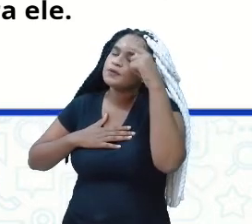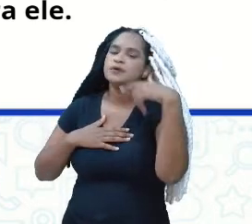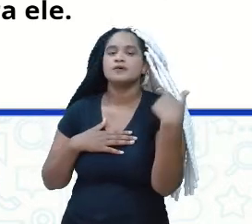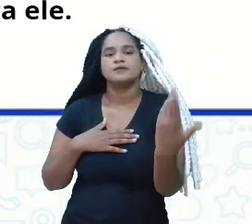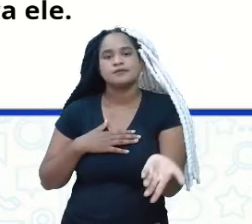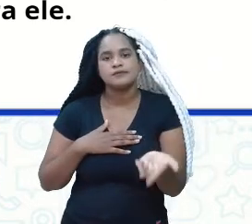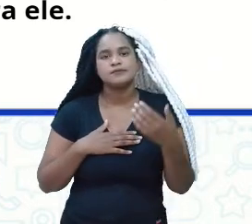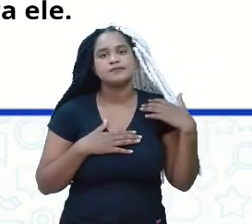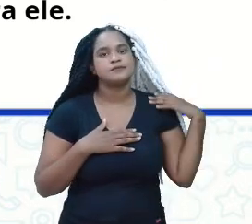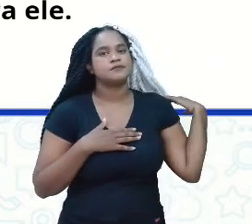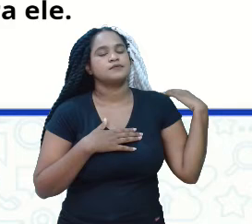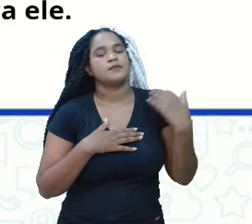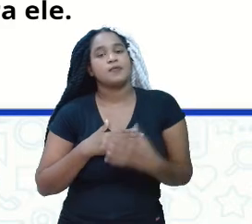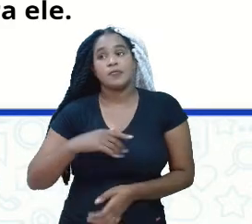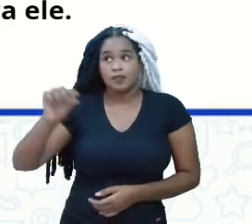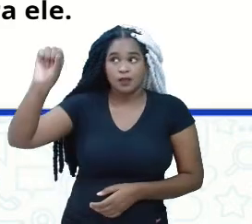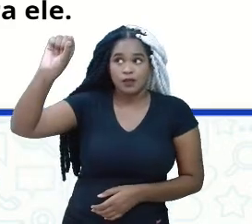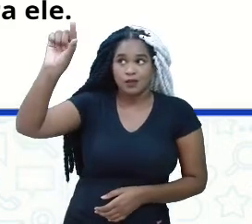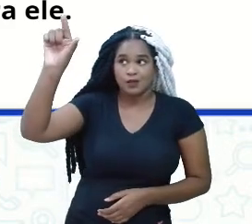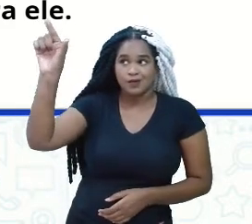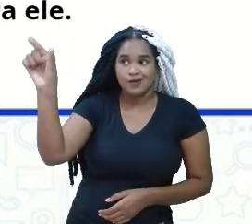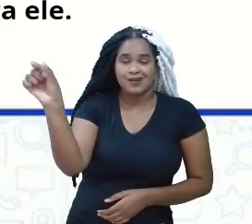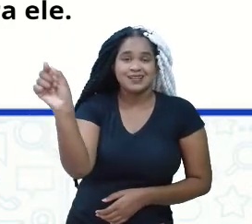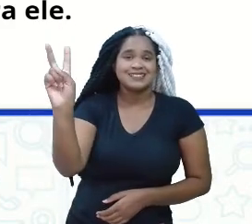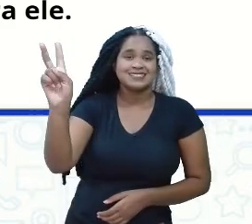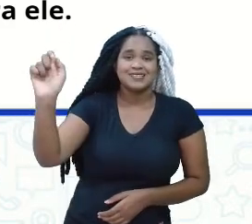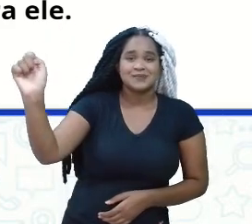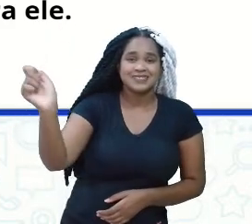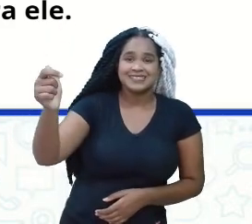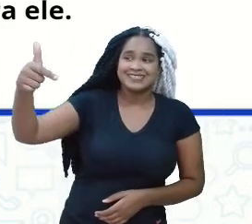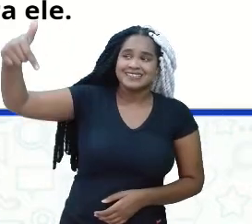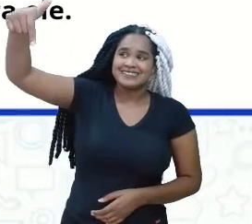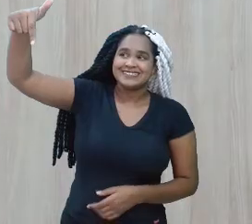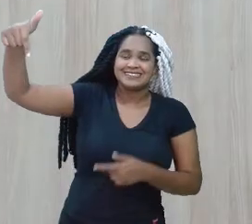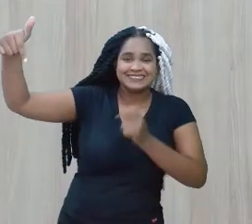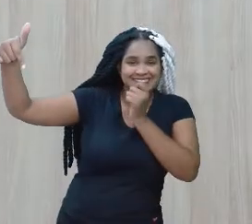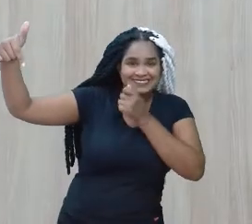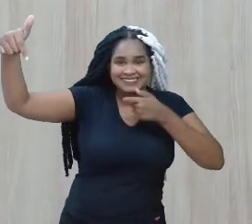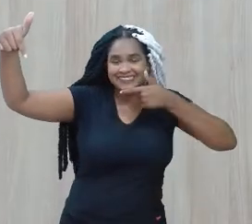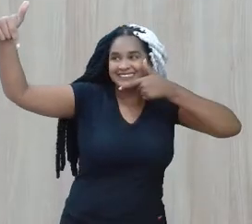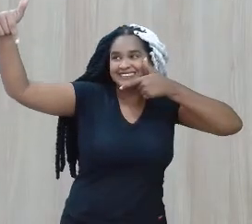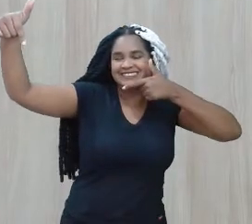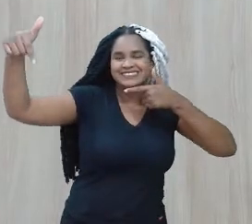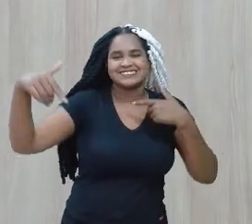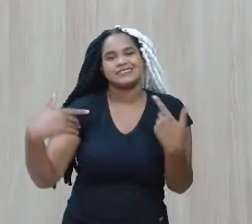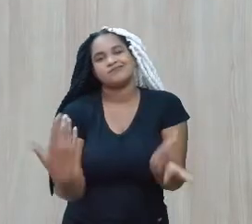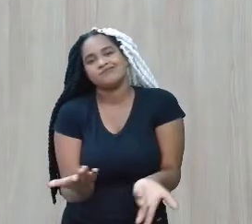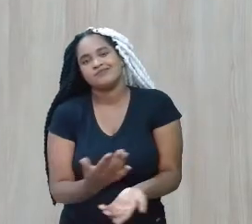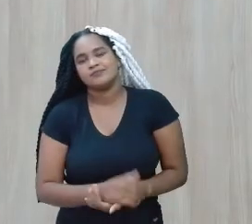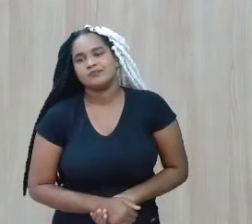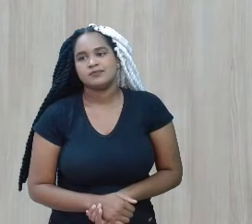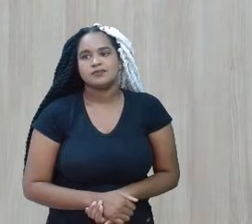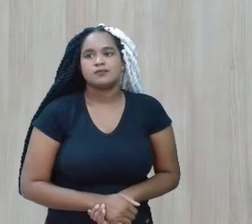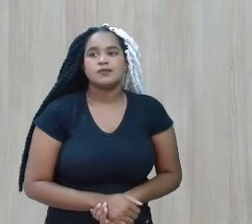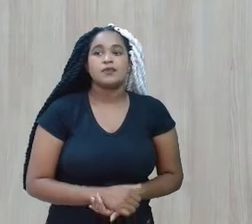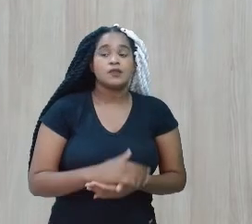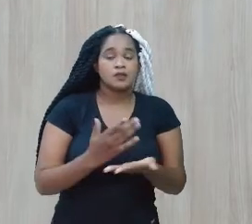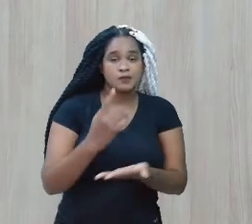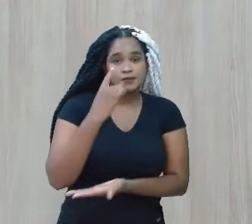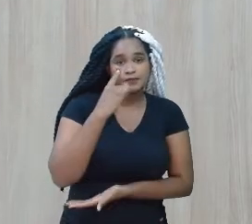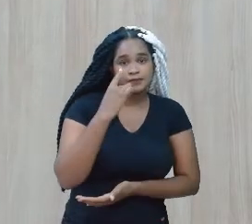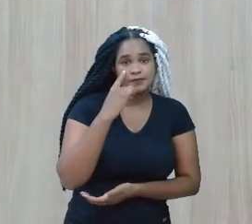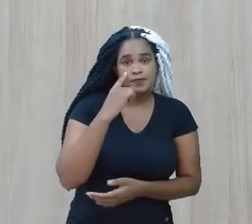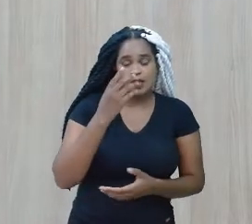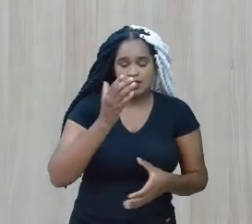pois ela sim ria para ele. E aí, minha gente, nós temos nessa lenda um fato, não